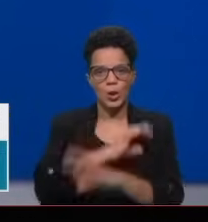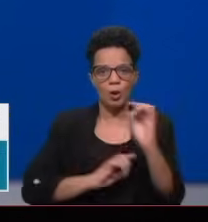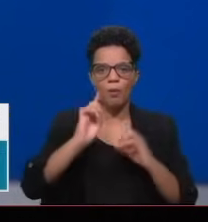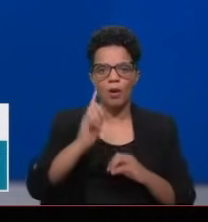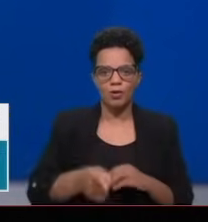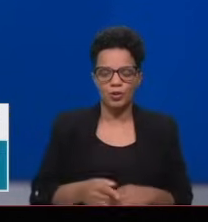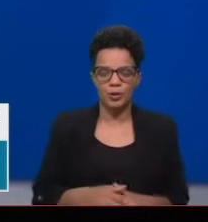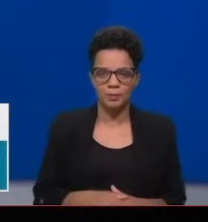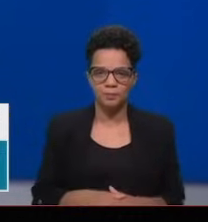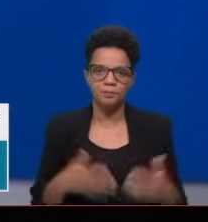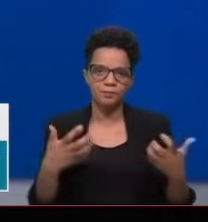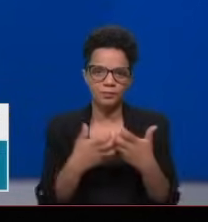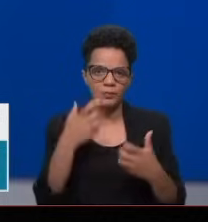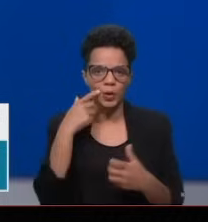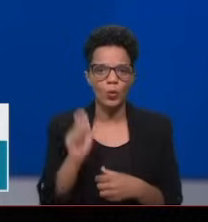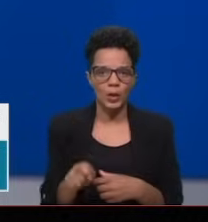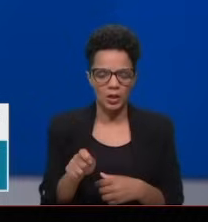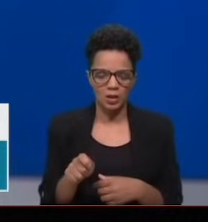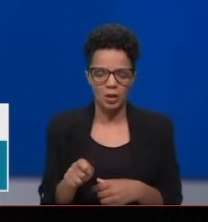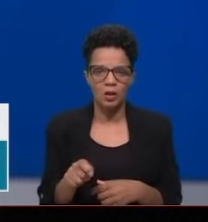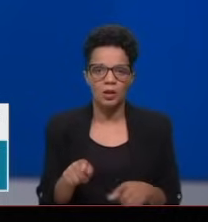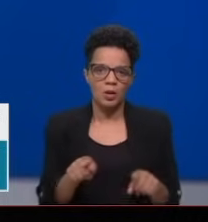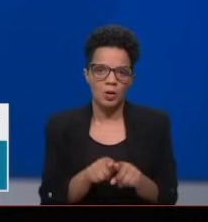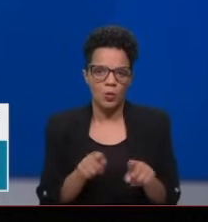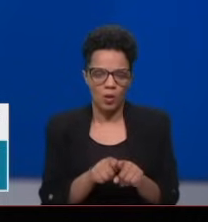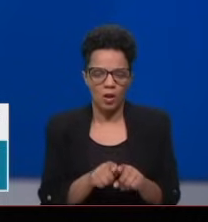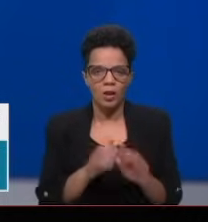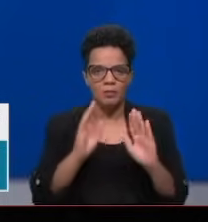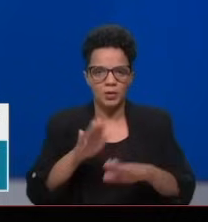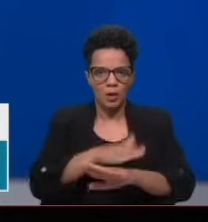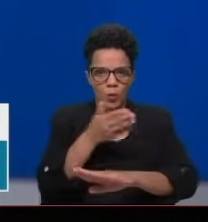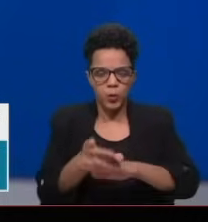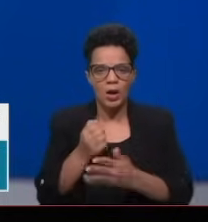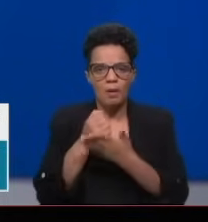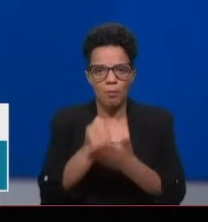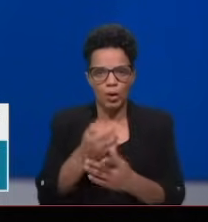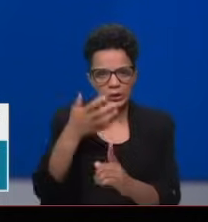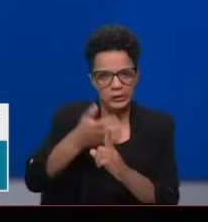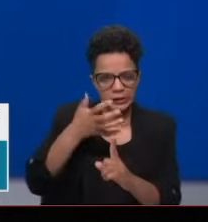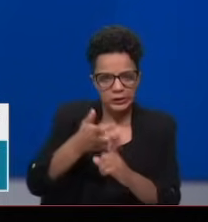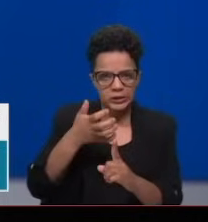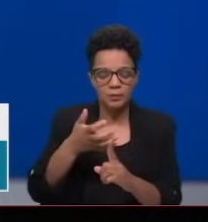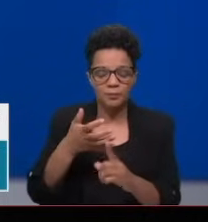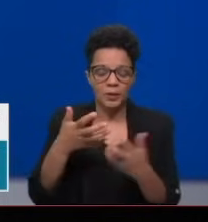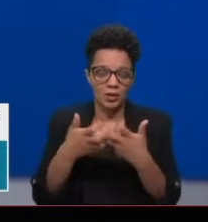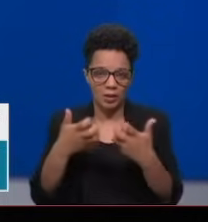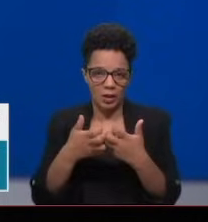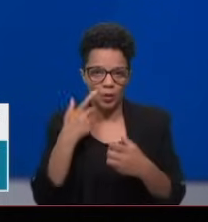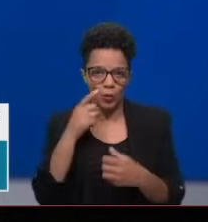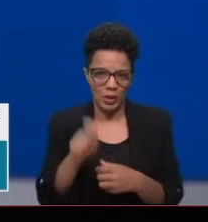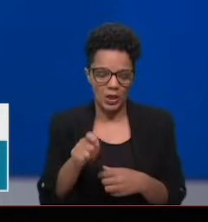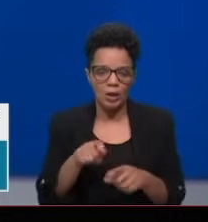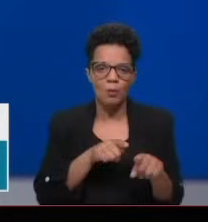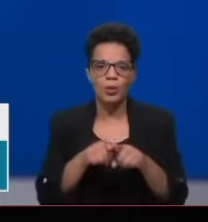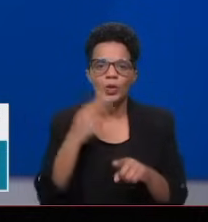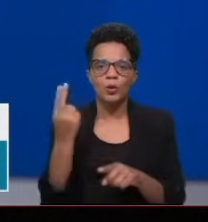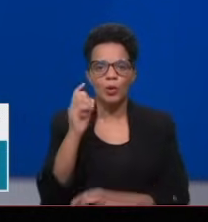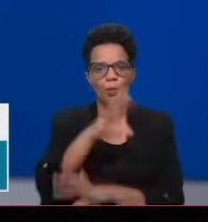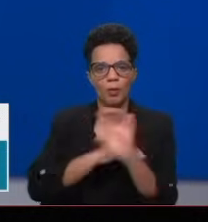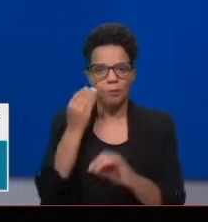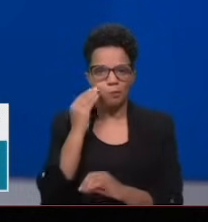em grande parte da guerra na Ucrânia com necessidade Evidente de reforço do apoio à Resistência ucraniana e tem saído essa